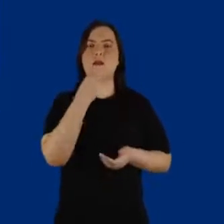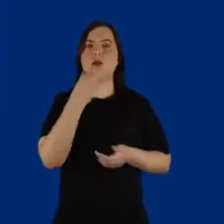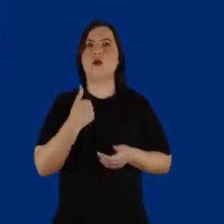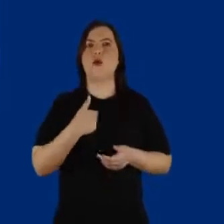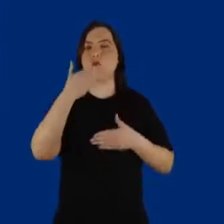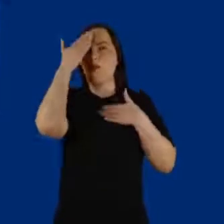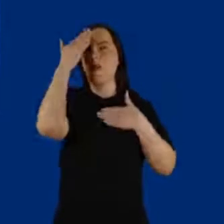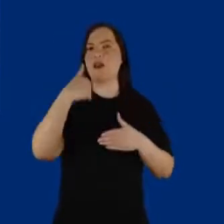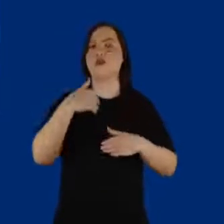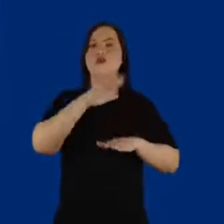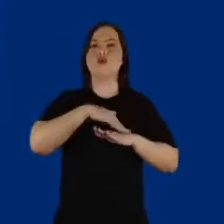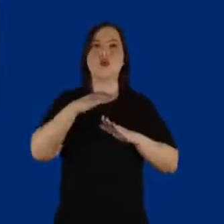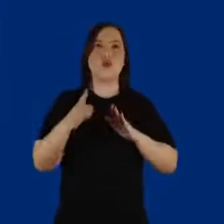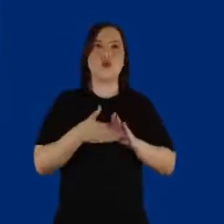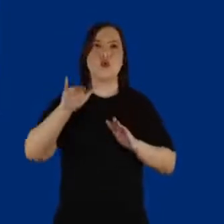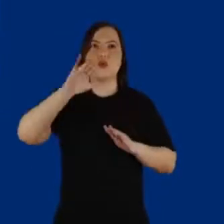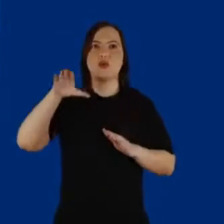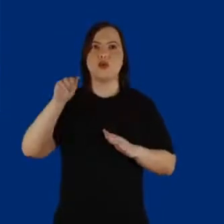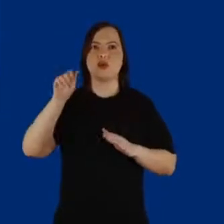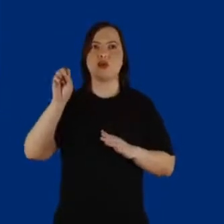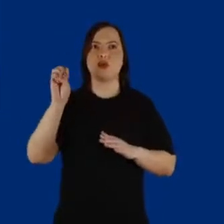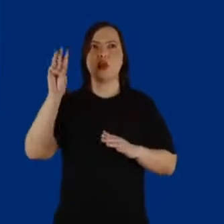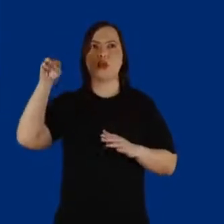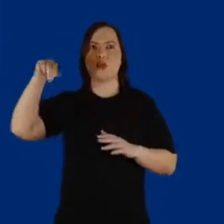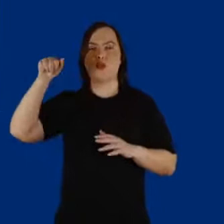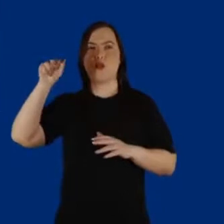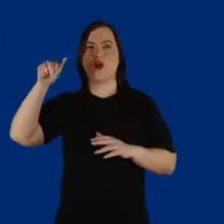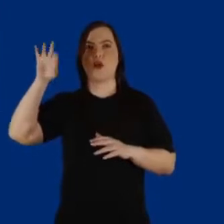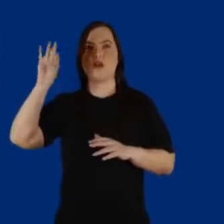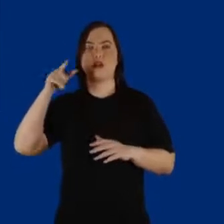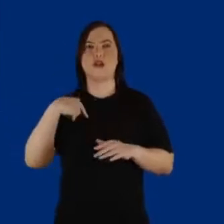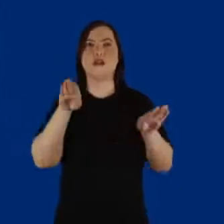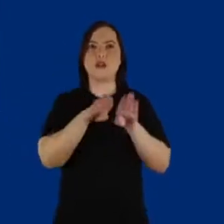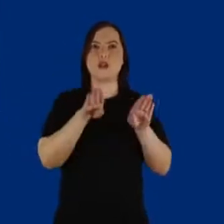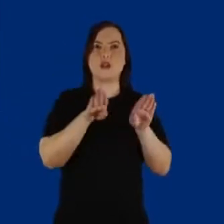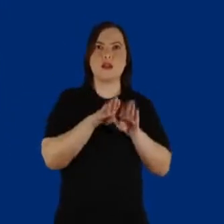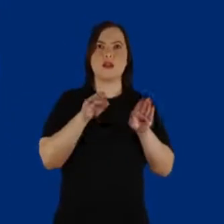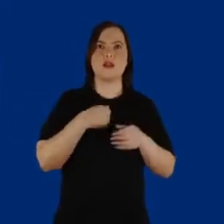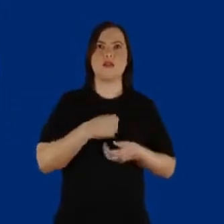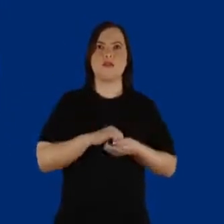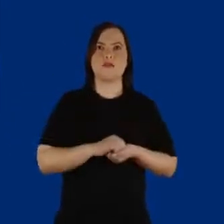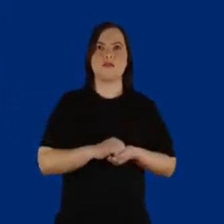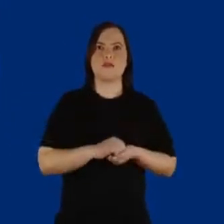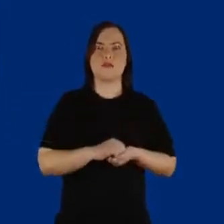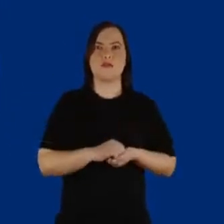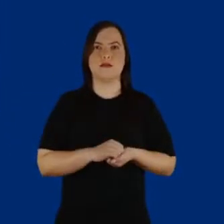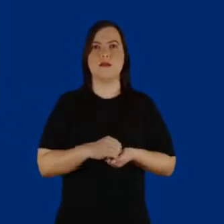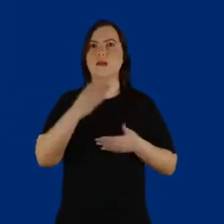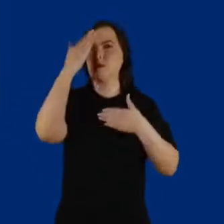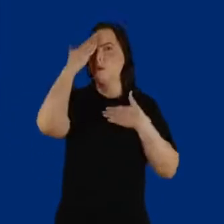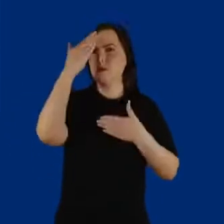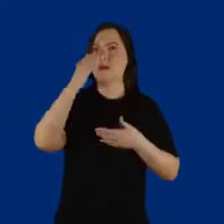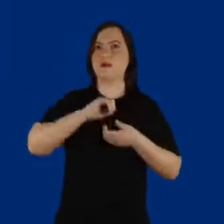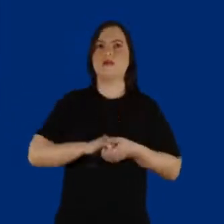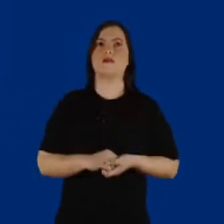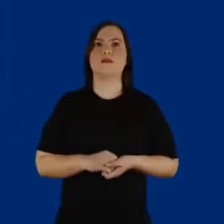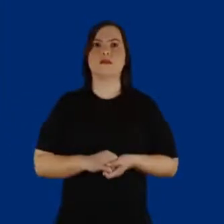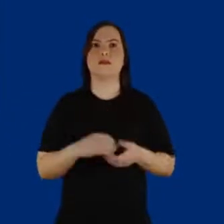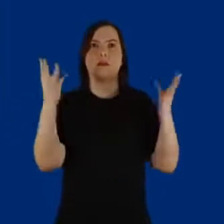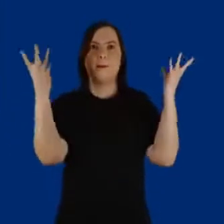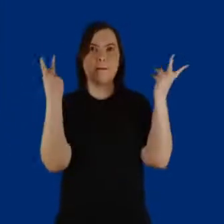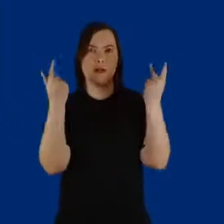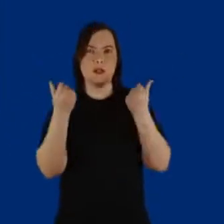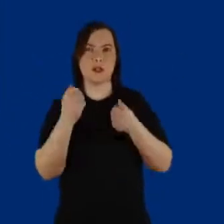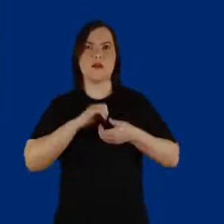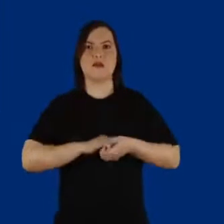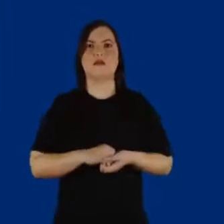obrigado a todos, obrigado a Jason. Thank you very much, Jason. It was really, really wonderful. Muito obrigado, Jason. Foi